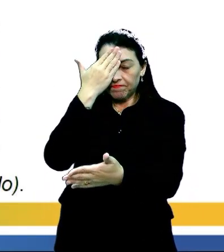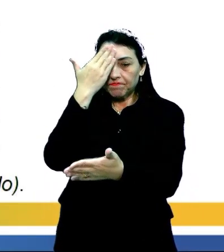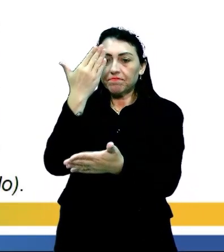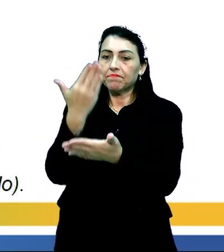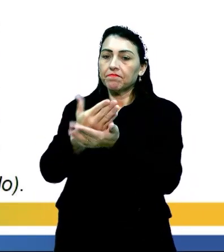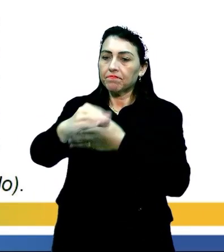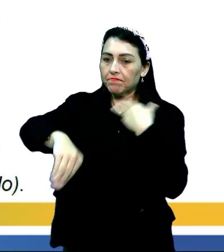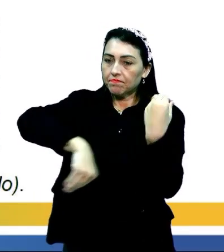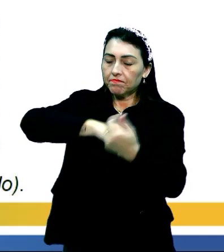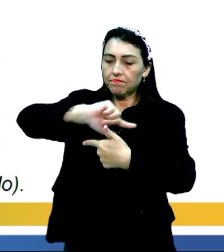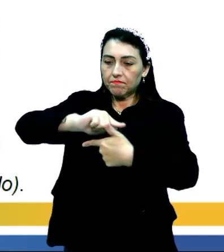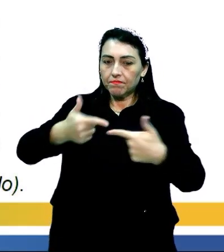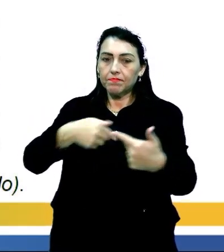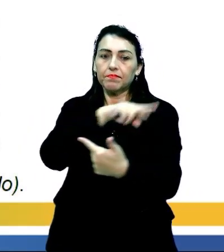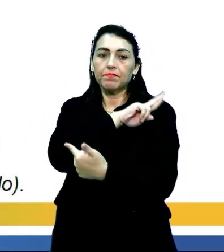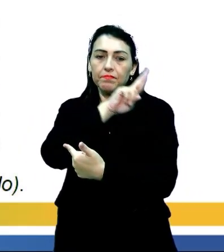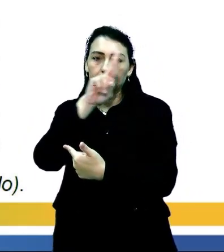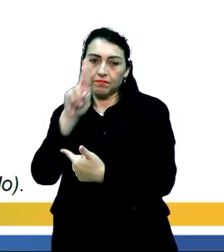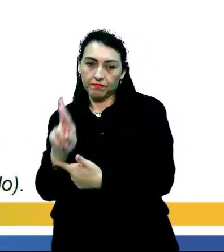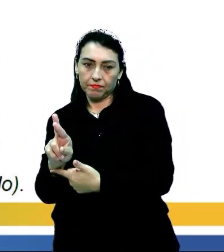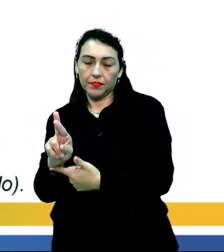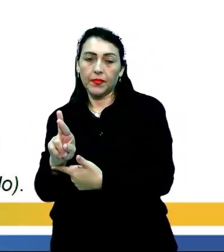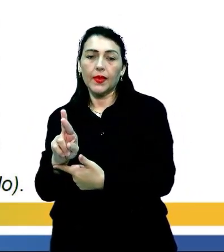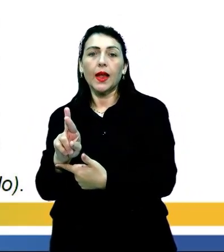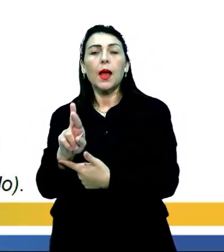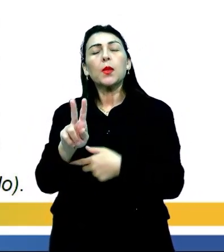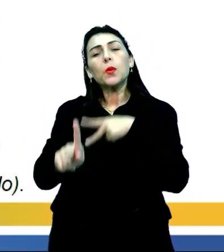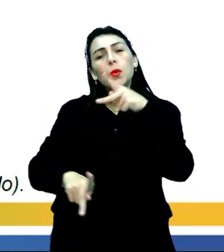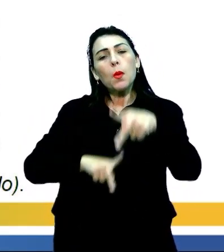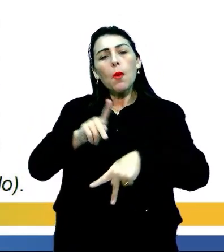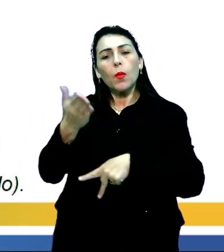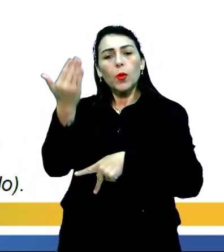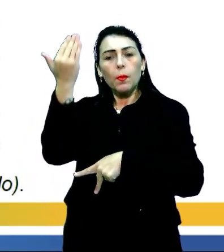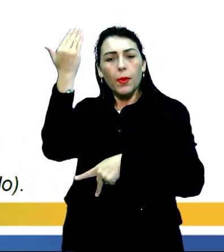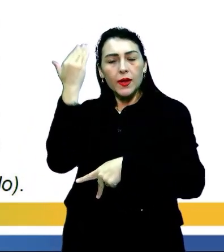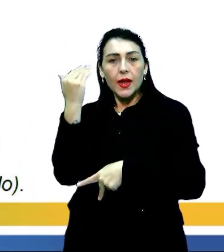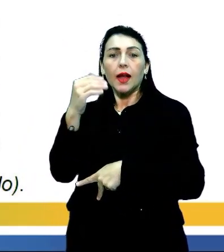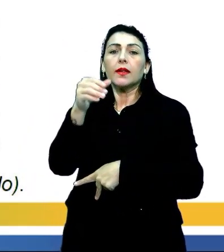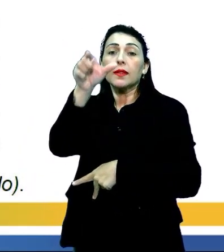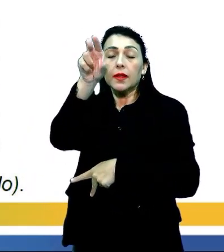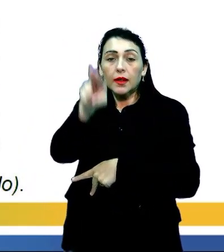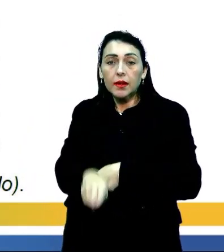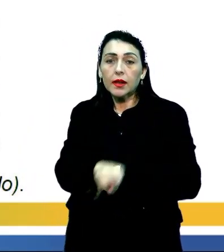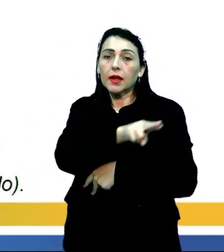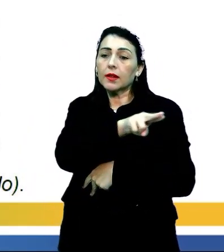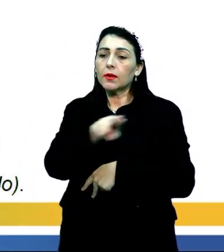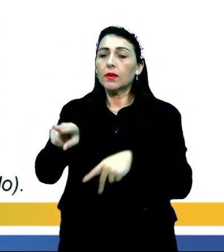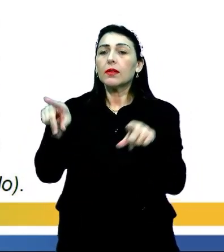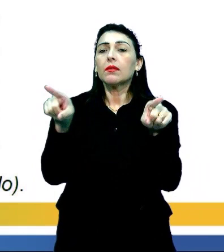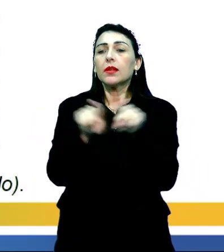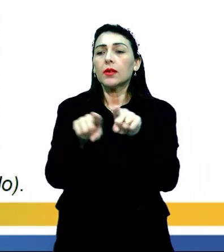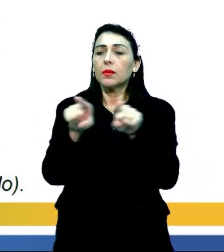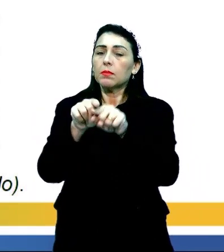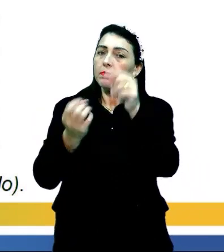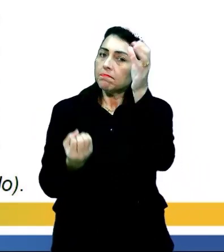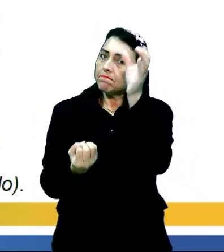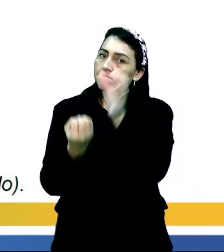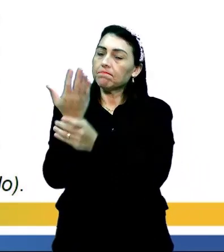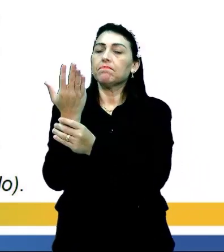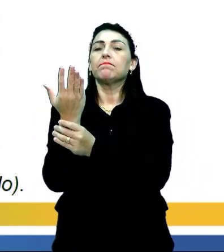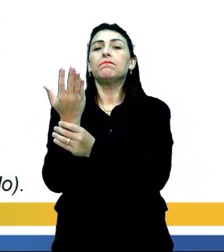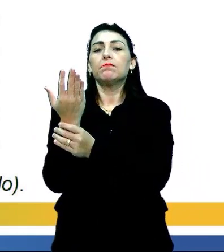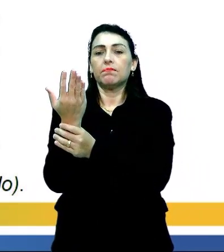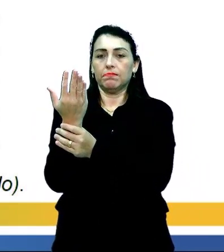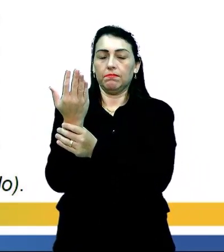mestre mistura de tradições religiosas pré-colombianas e católica né Então essa origem está